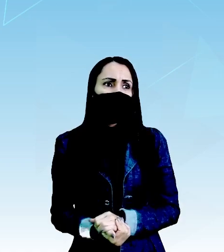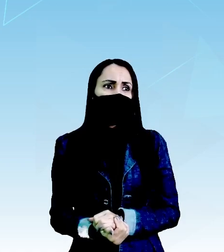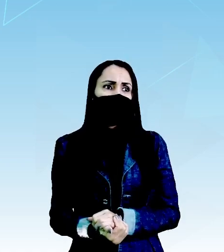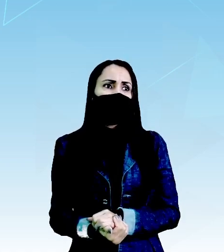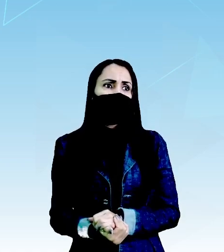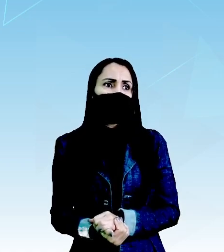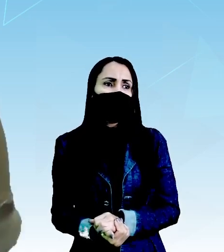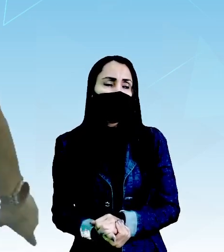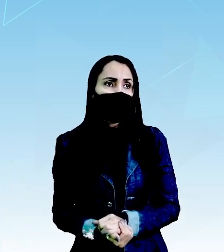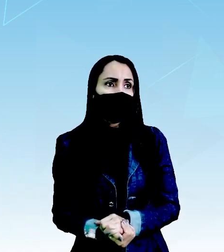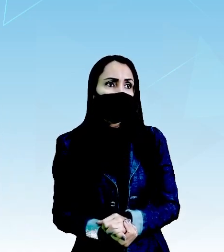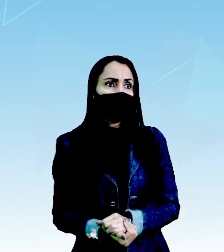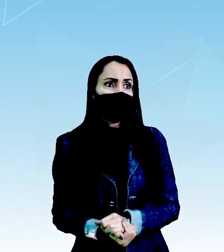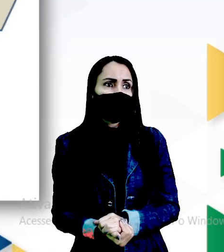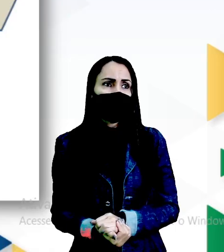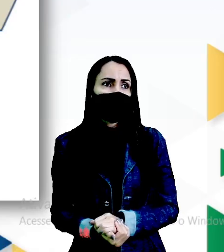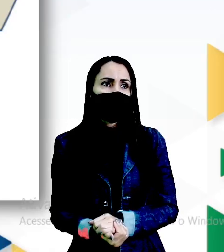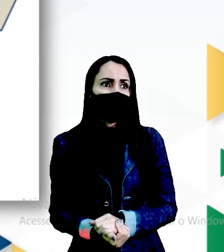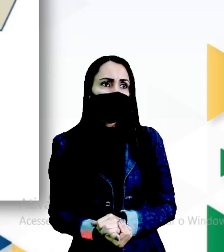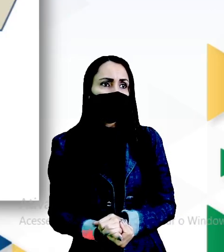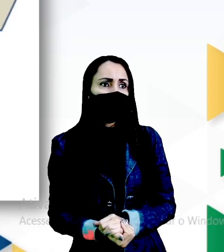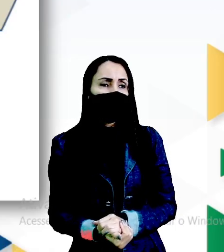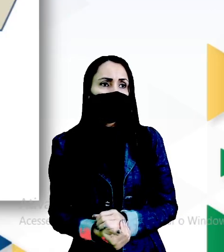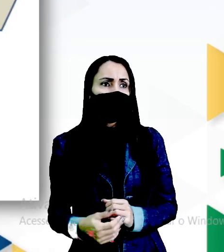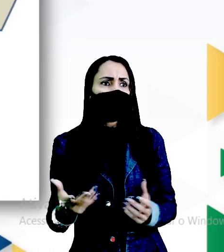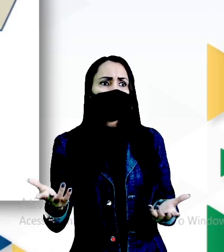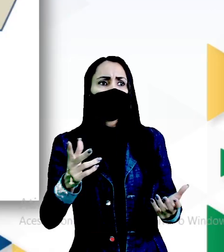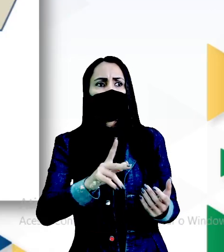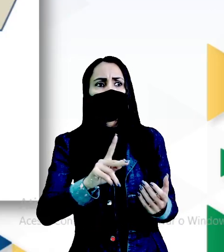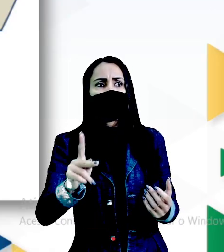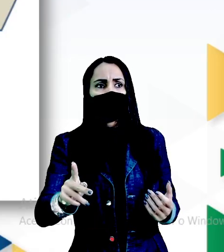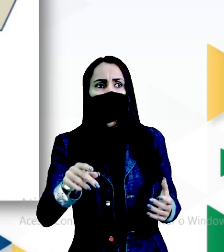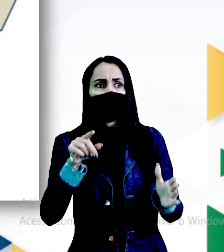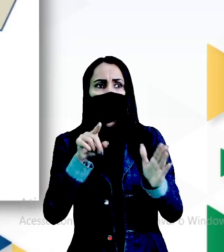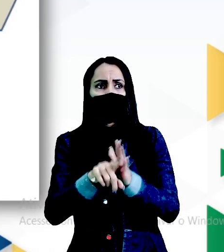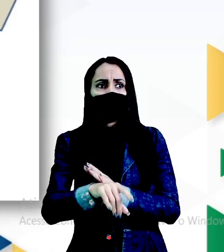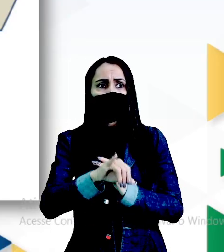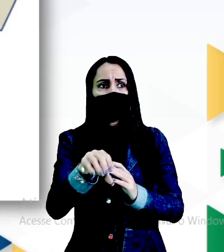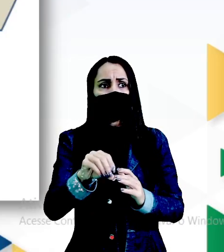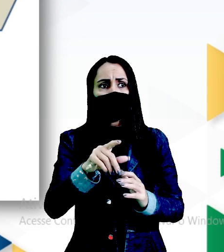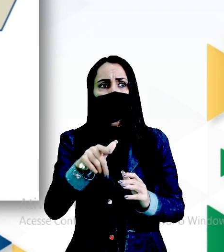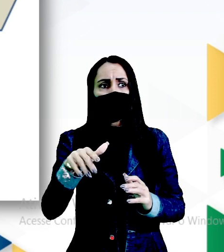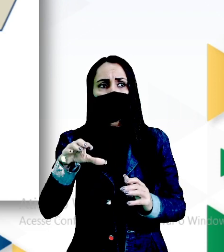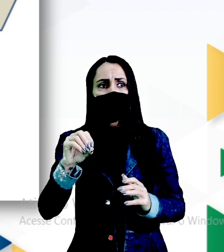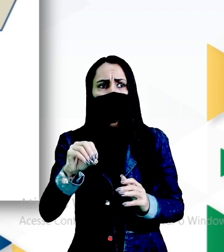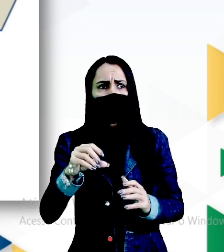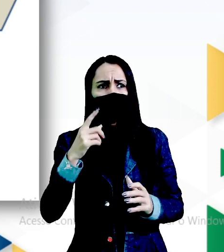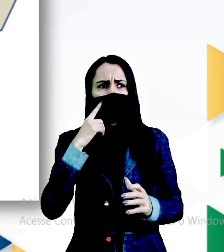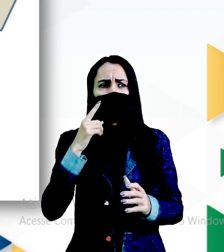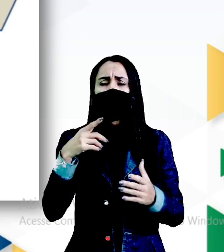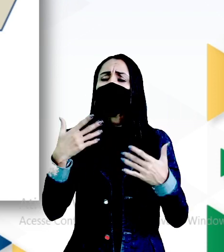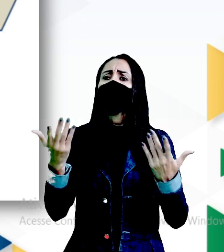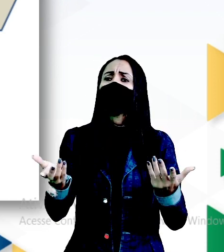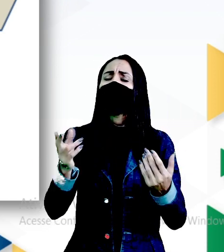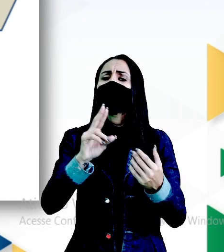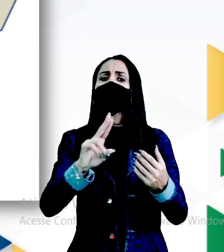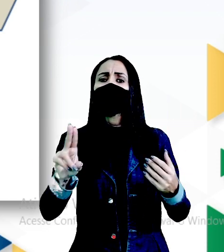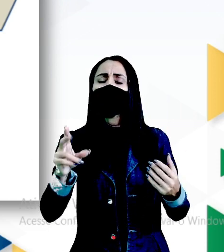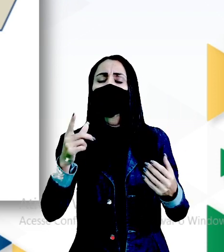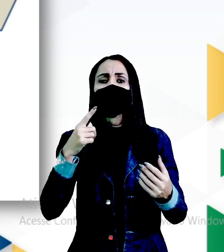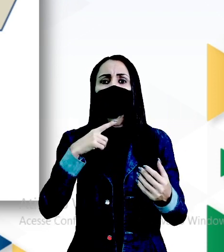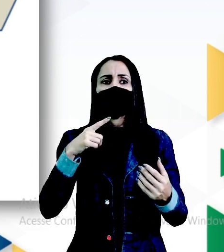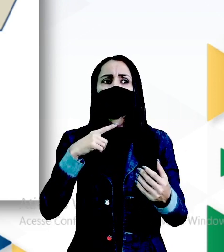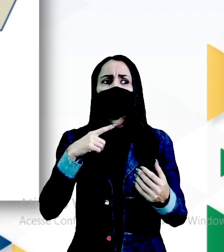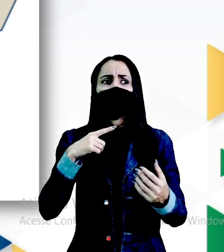texto, acompanhe. Vamos ver. A professora pergunta a Joãozinho: Joãozinho, qual o nome que tem de